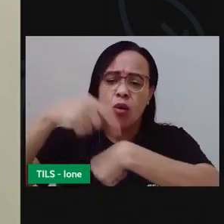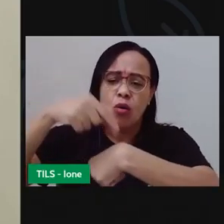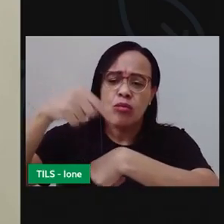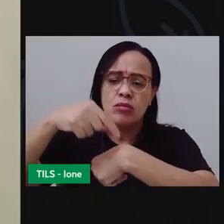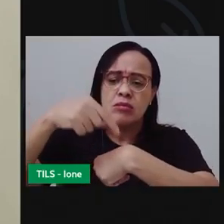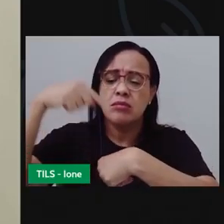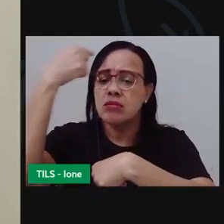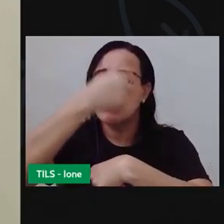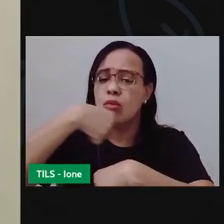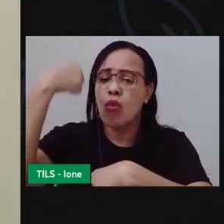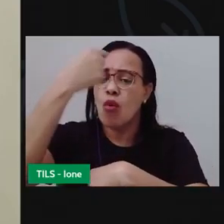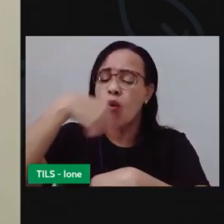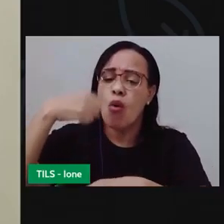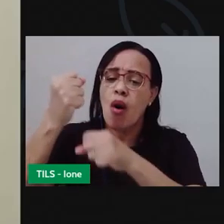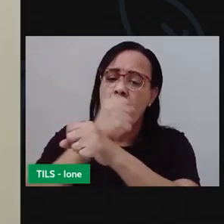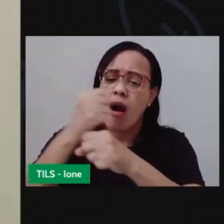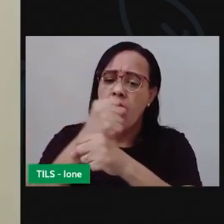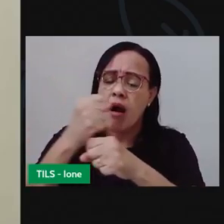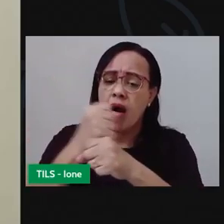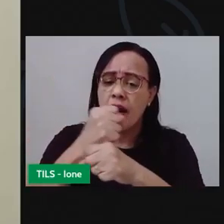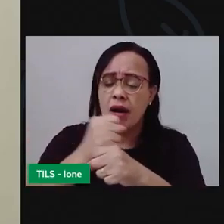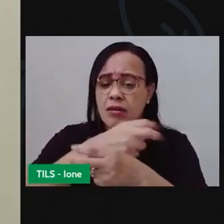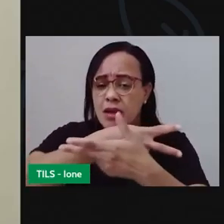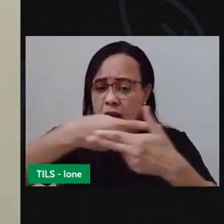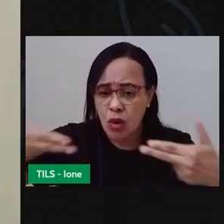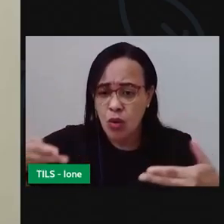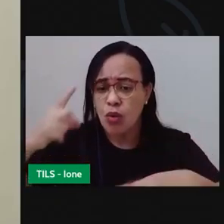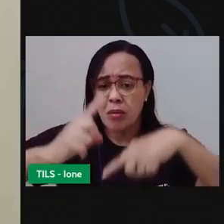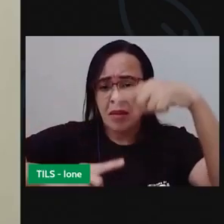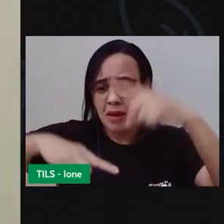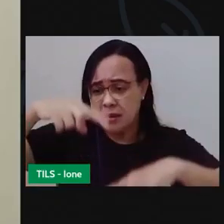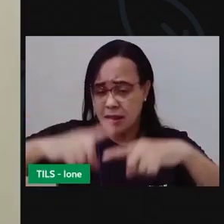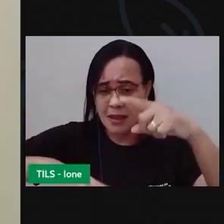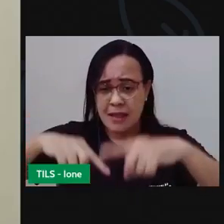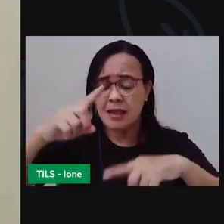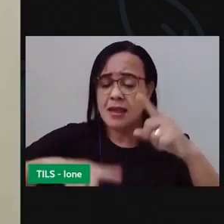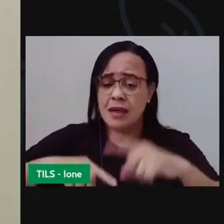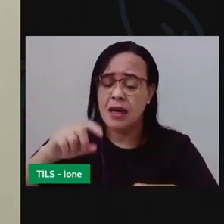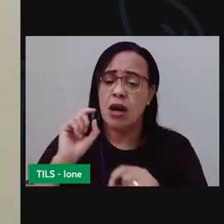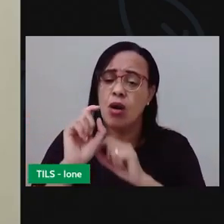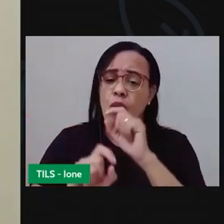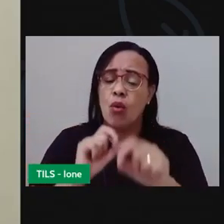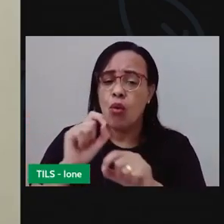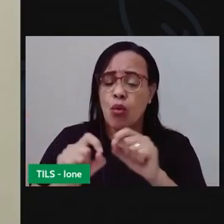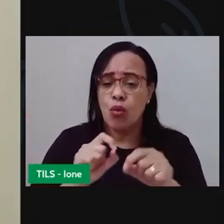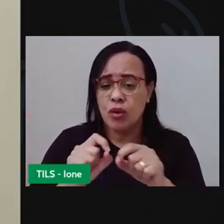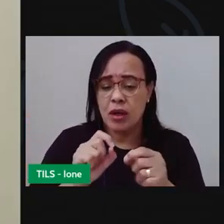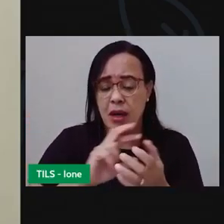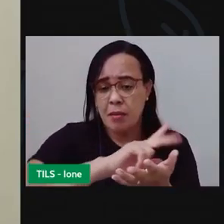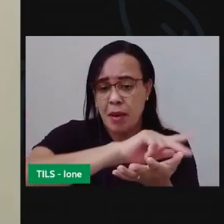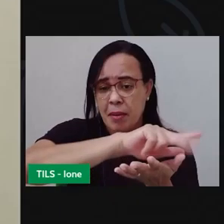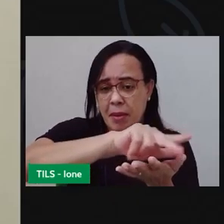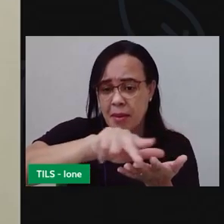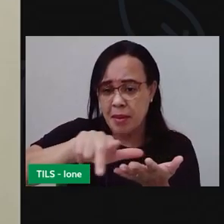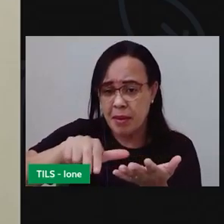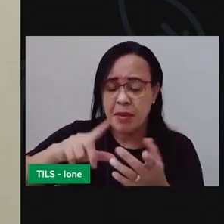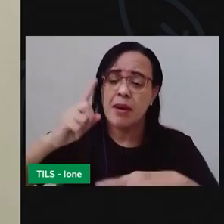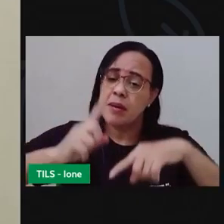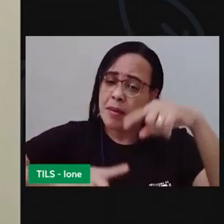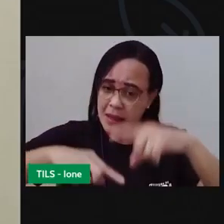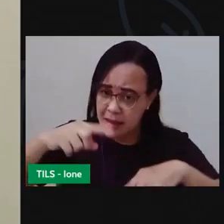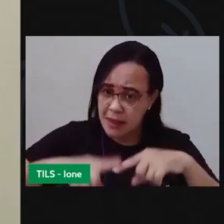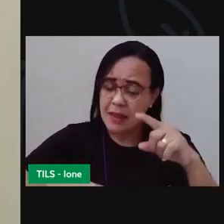dos materiais que são utilizados para produzir objetos, embalagens de diferentes materiais,